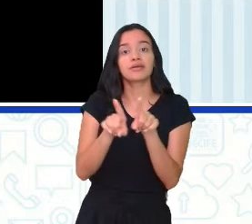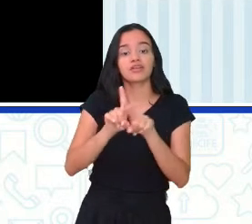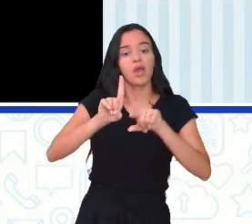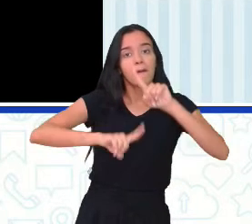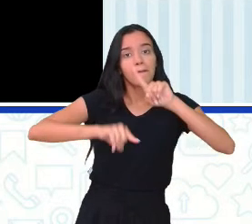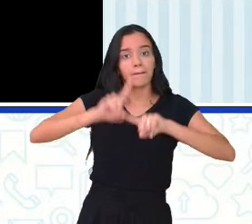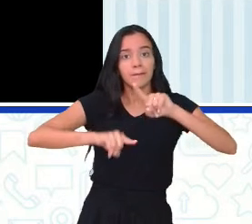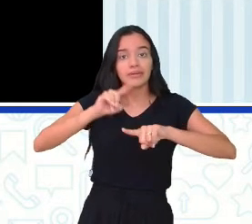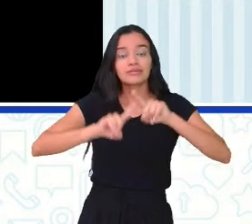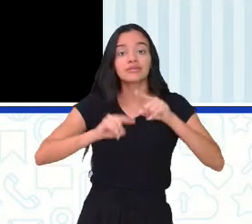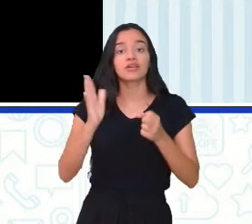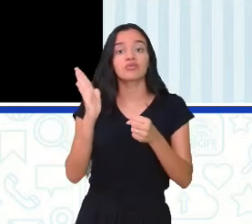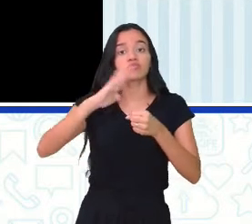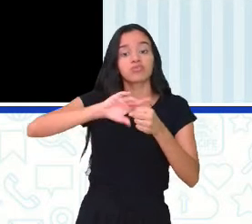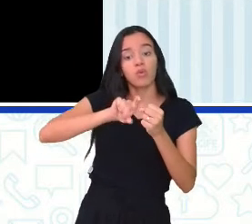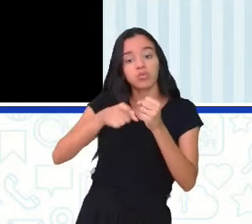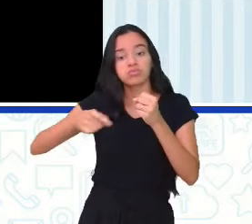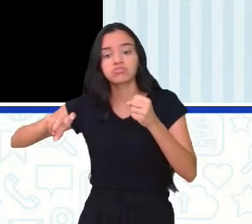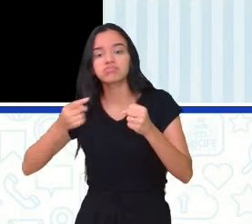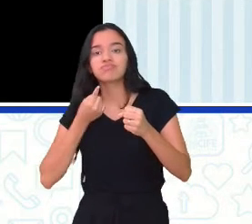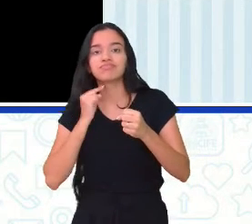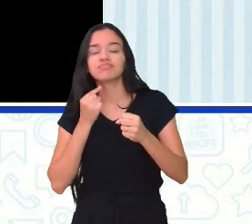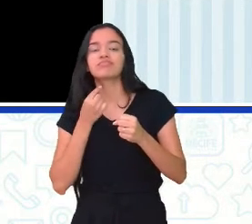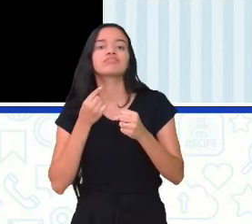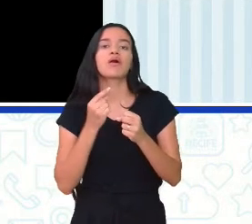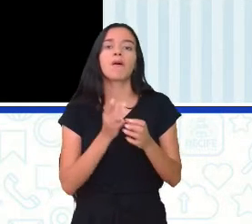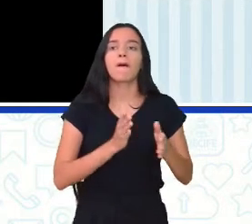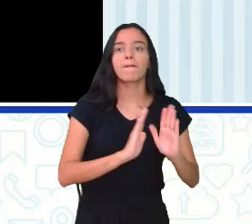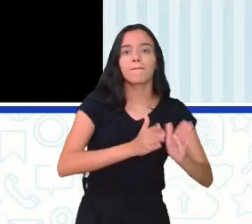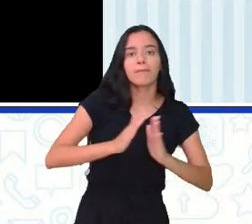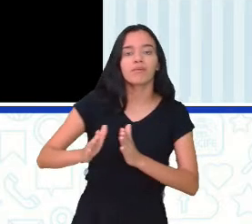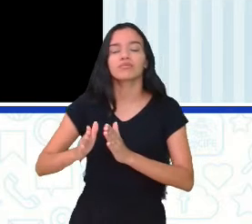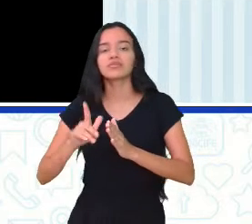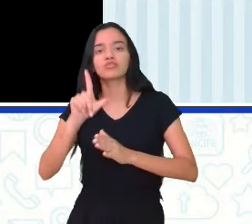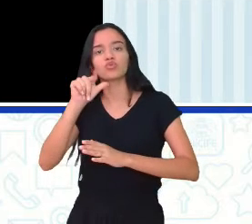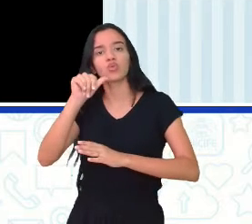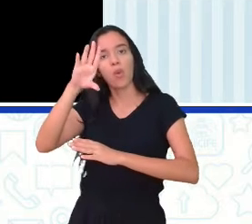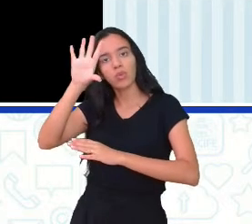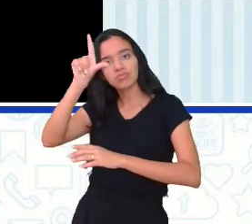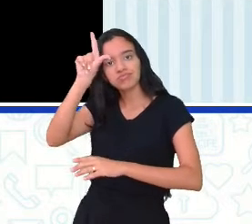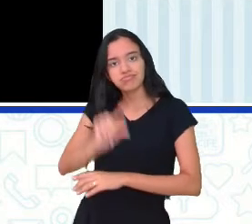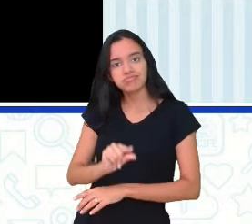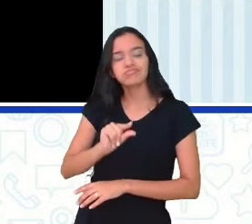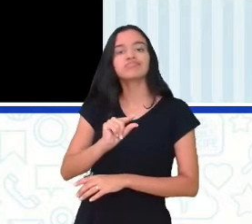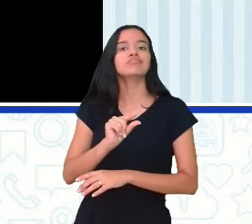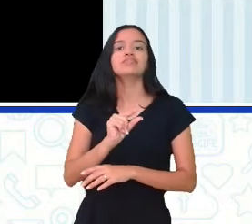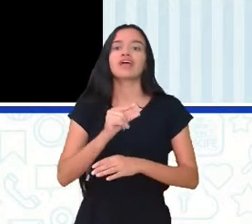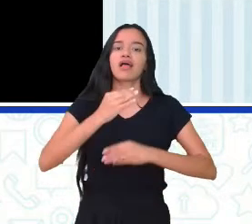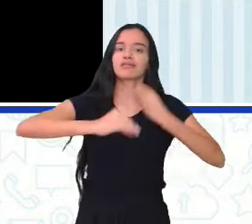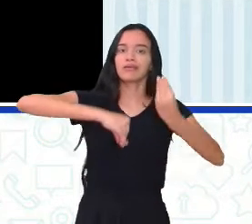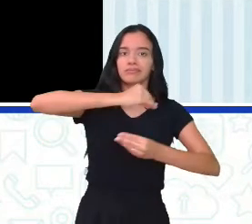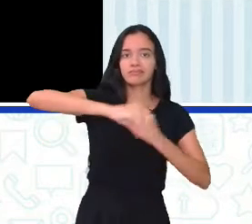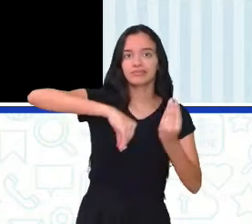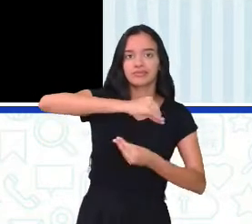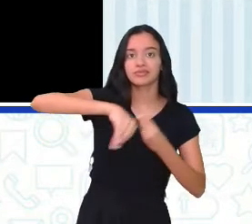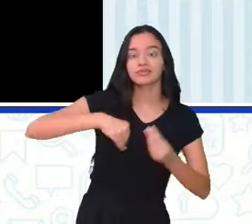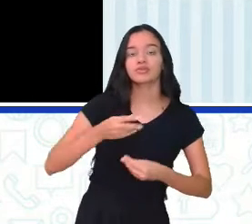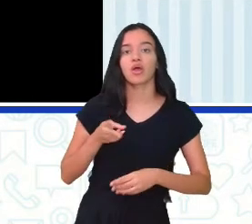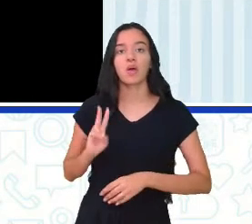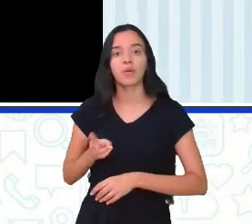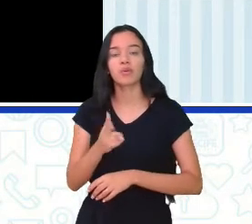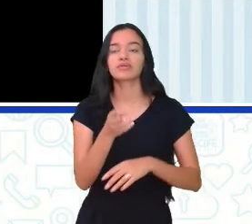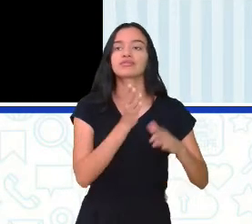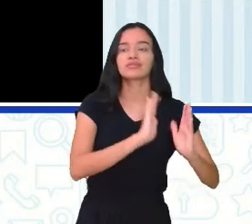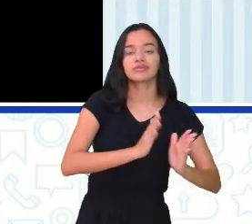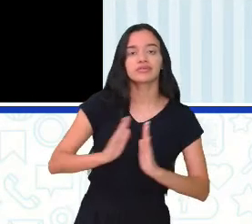orgânica no esgoto. O processo dá início à formação do lodo, reduzindo a carga poluidora da mistura. Para dar continuidade ao